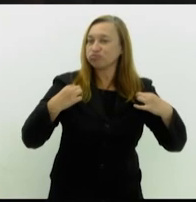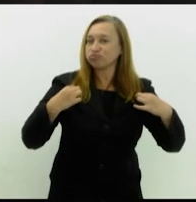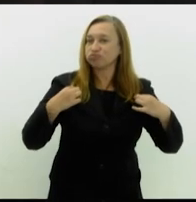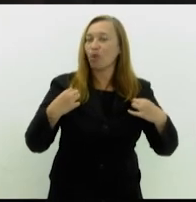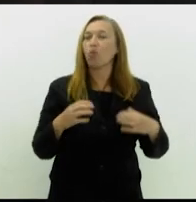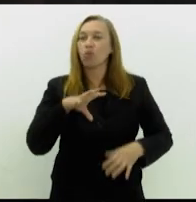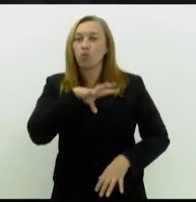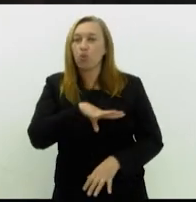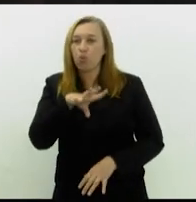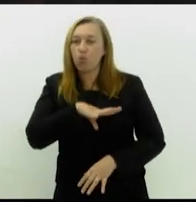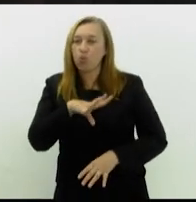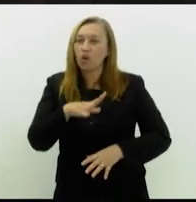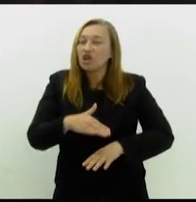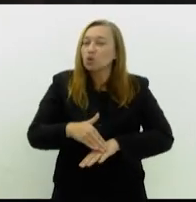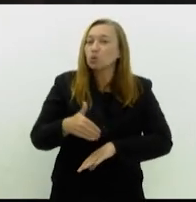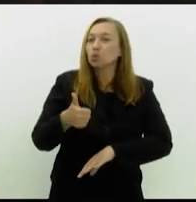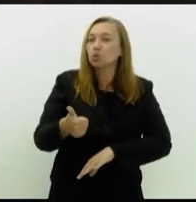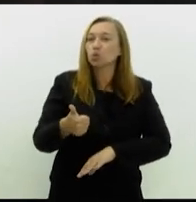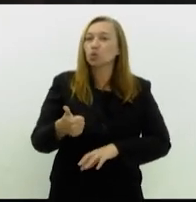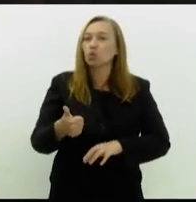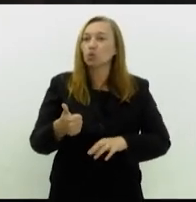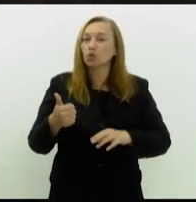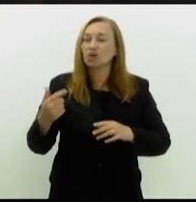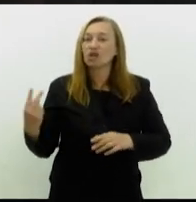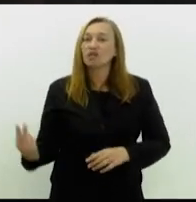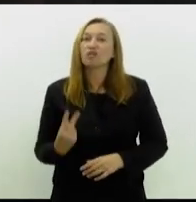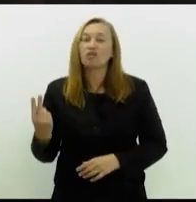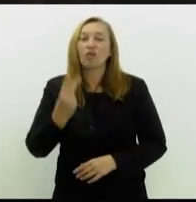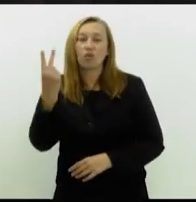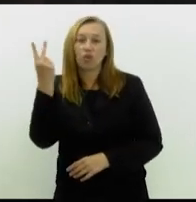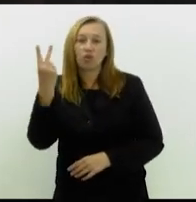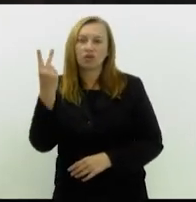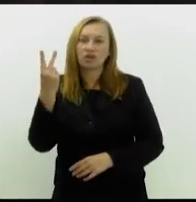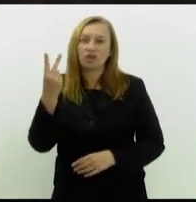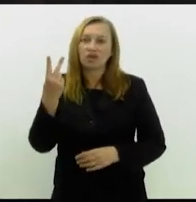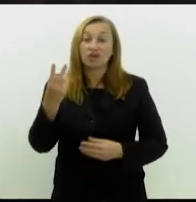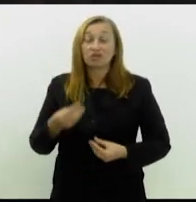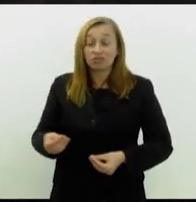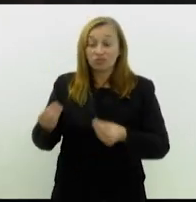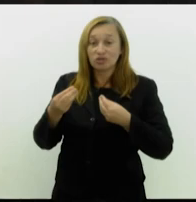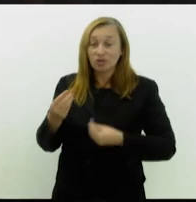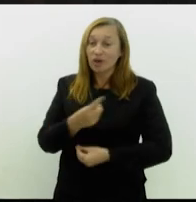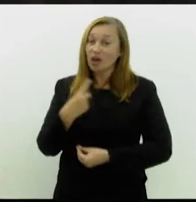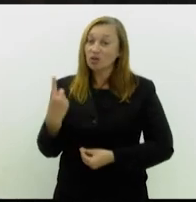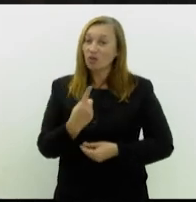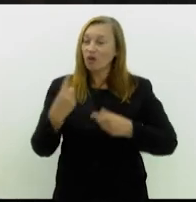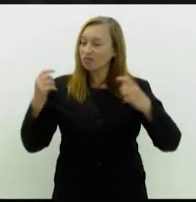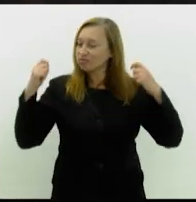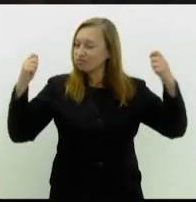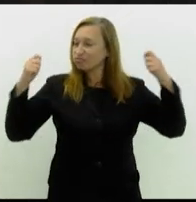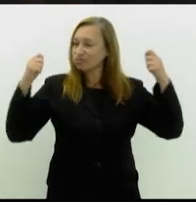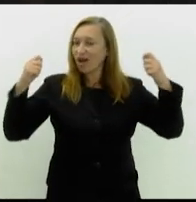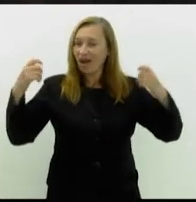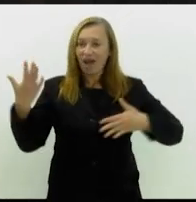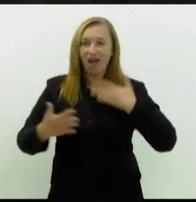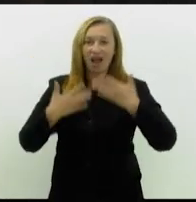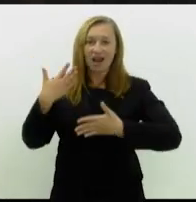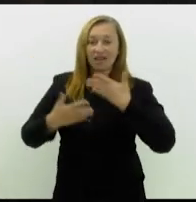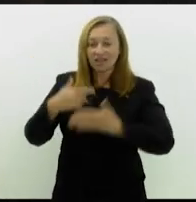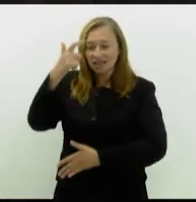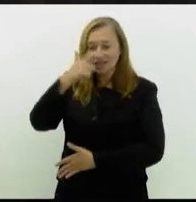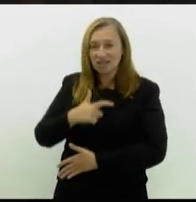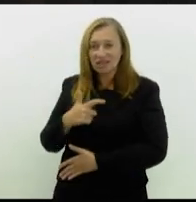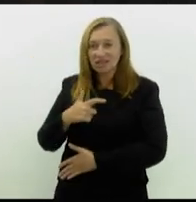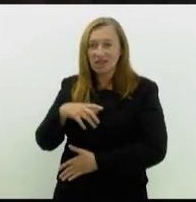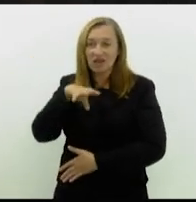dando dignidade e Honra e trazendo para nós torcedores a alegria de ser Vasco da Gama